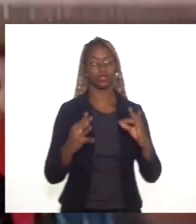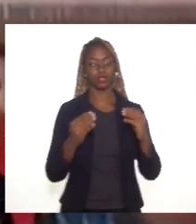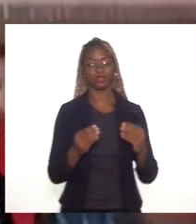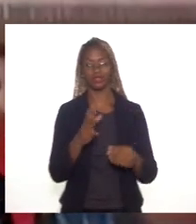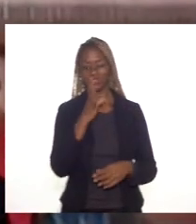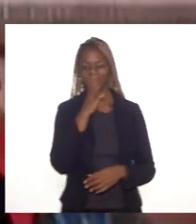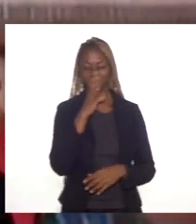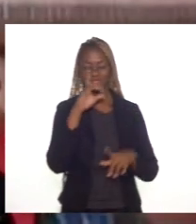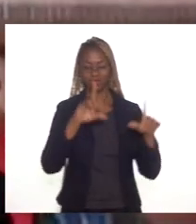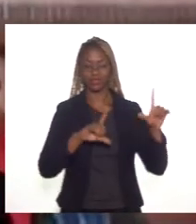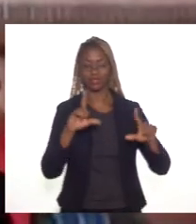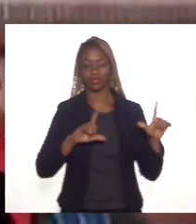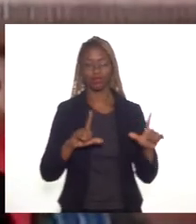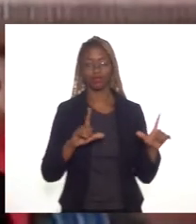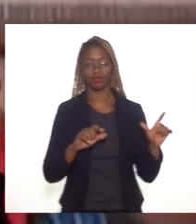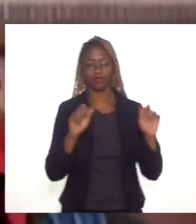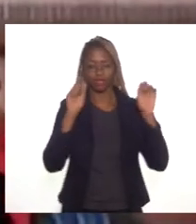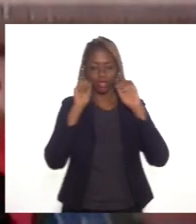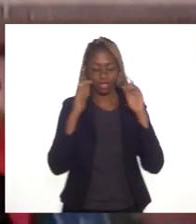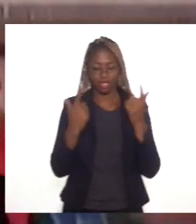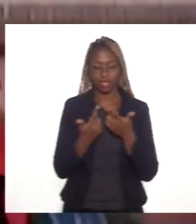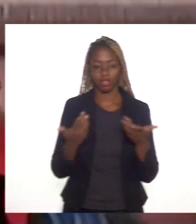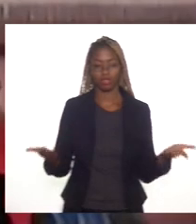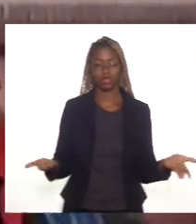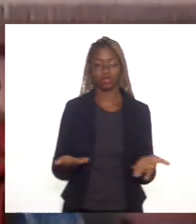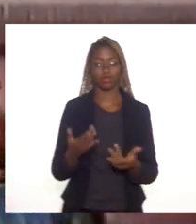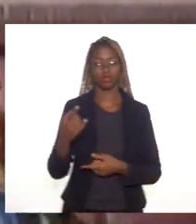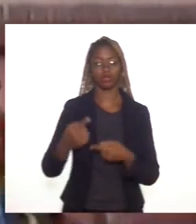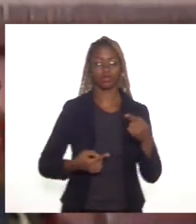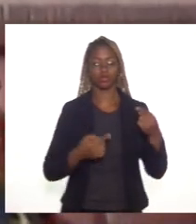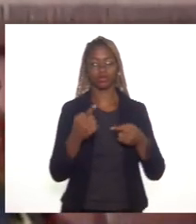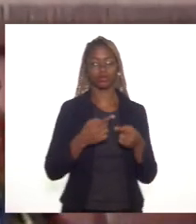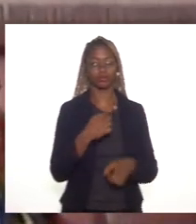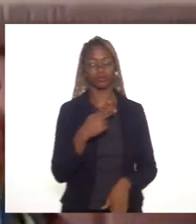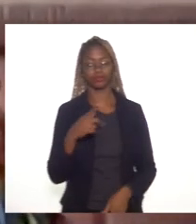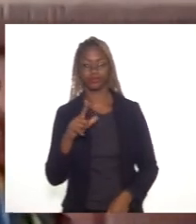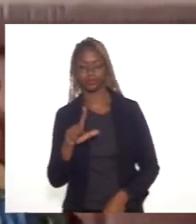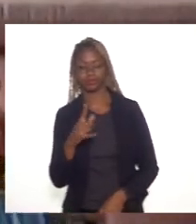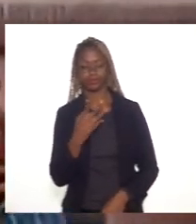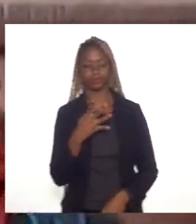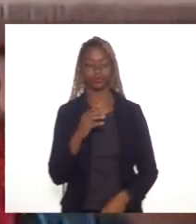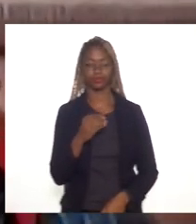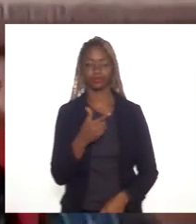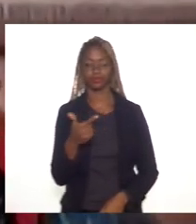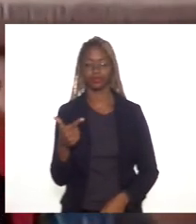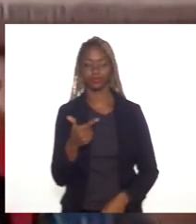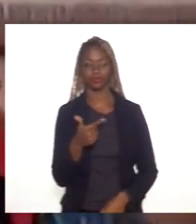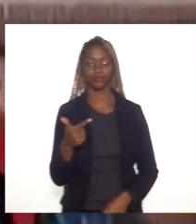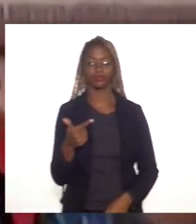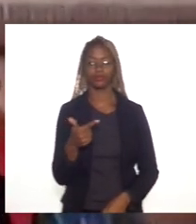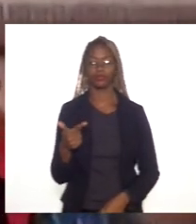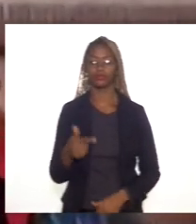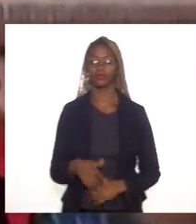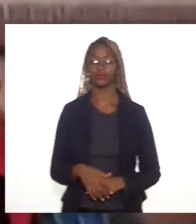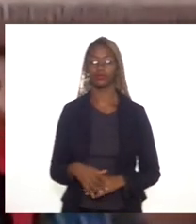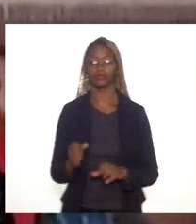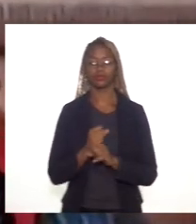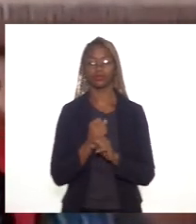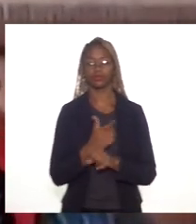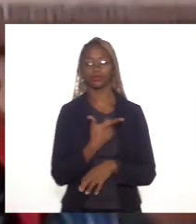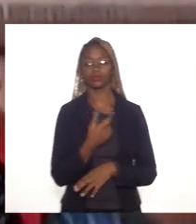TV Alerj. Nós estamos discutindo o projeto de lei 4022 de